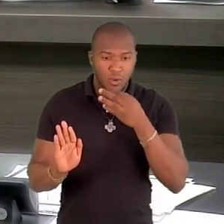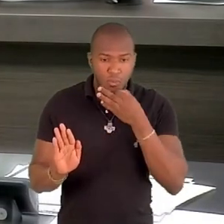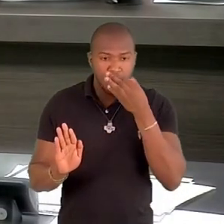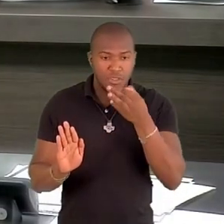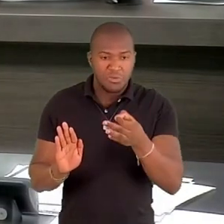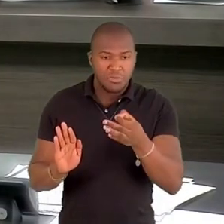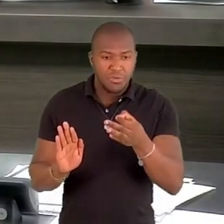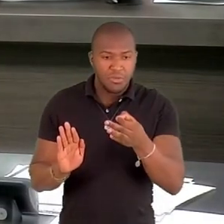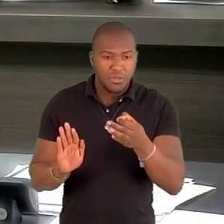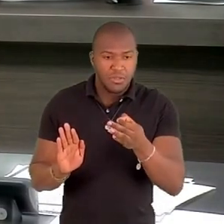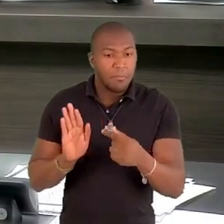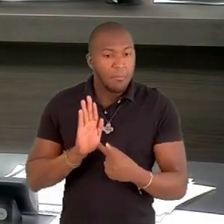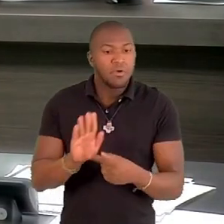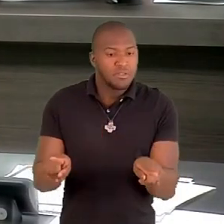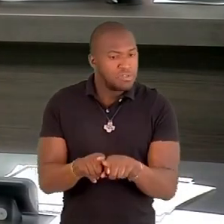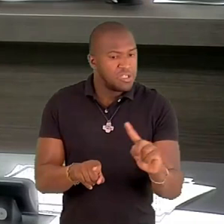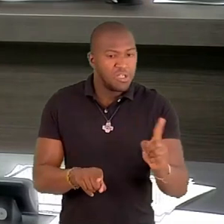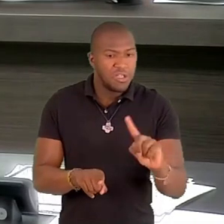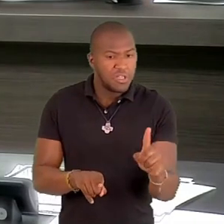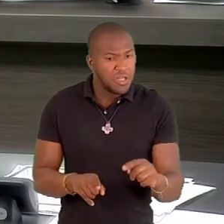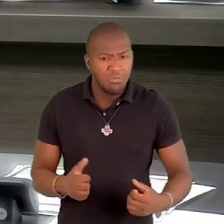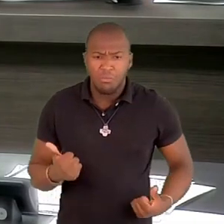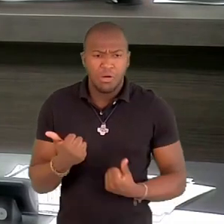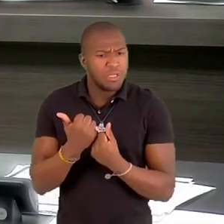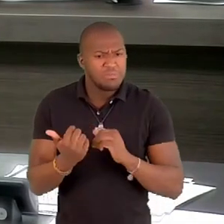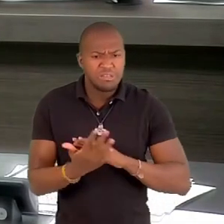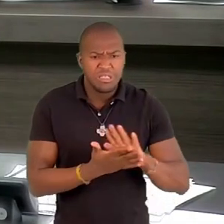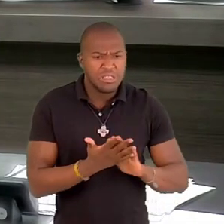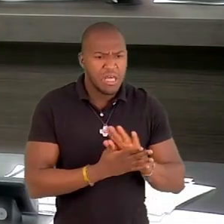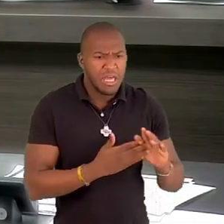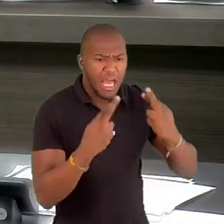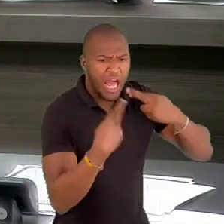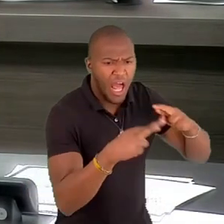estupidez, não compactua com iniciativas que